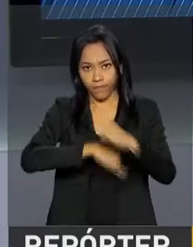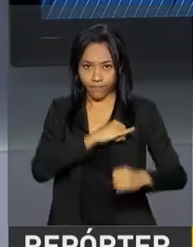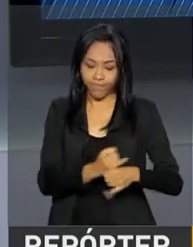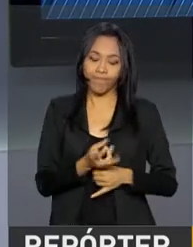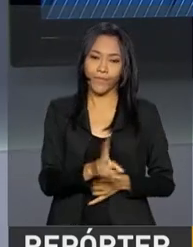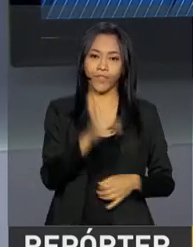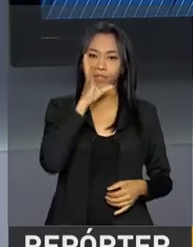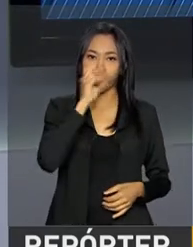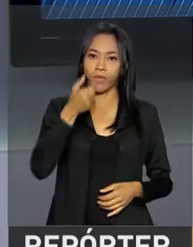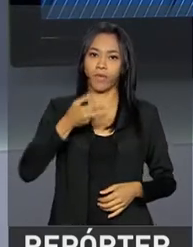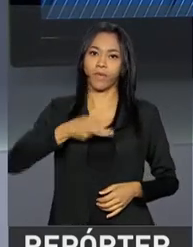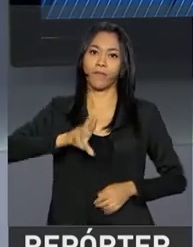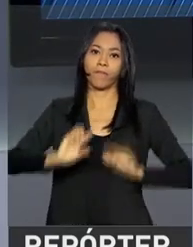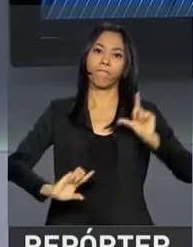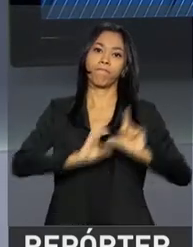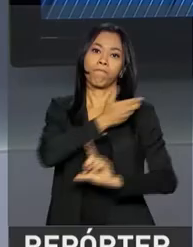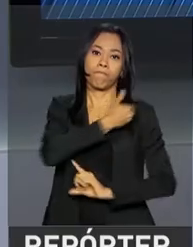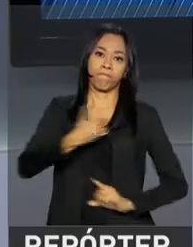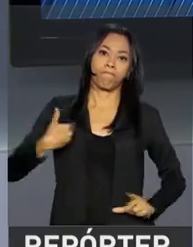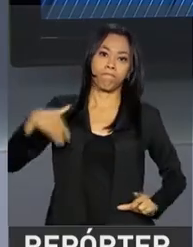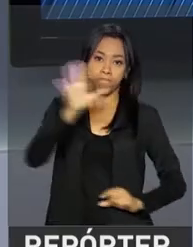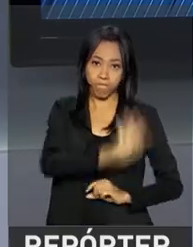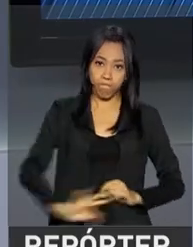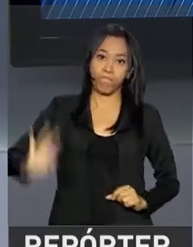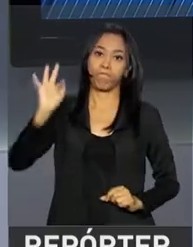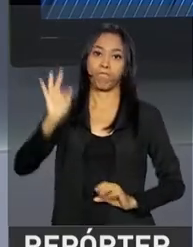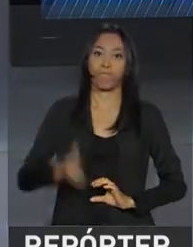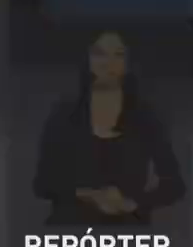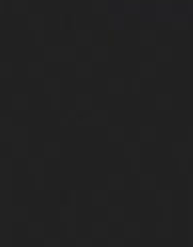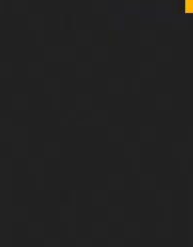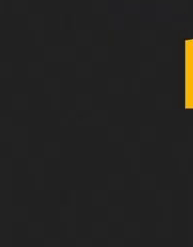continue na nbr a tv do governo federal